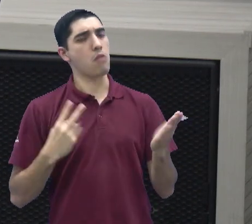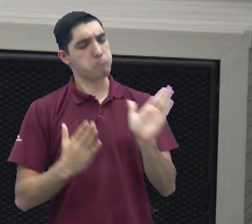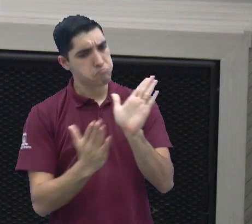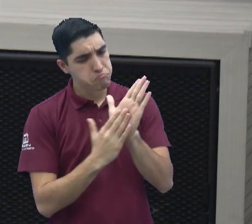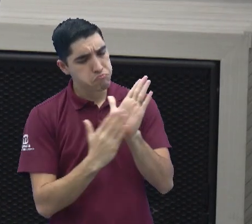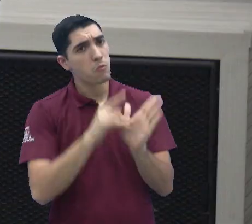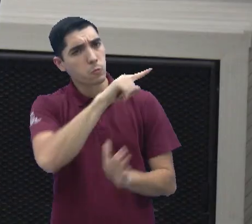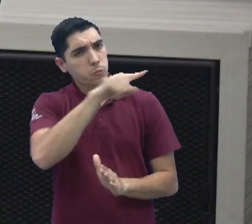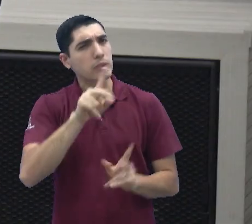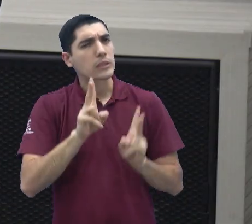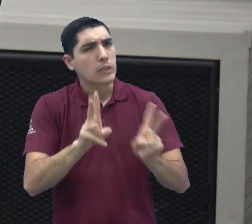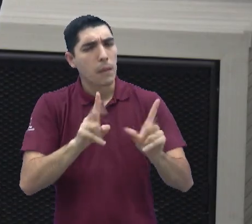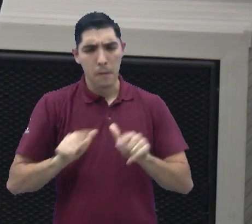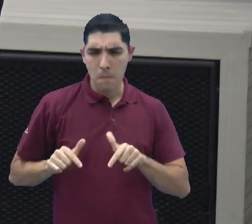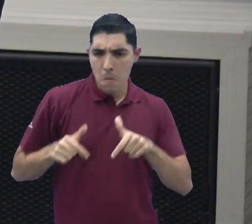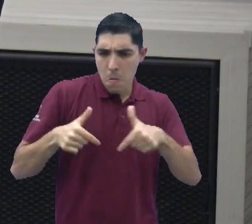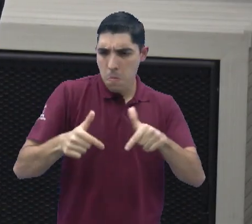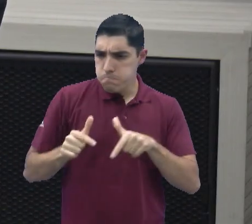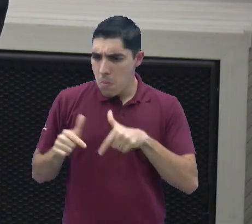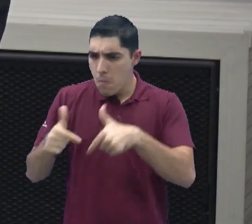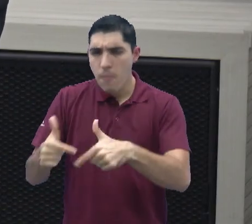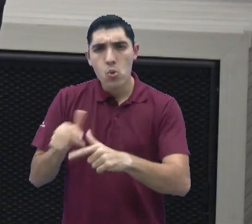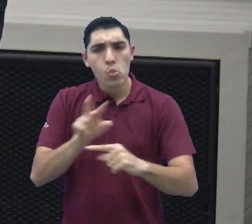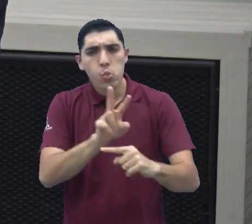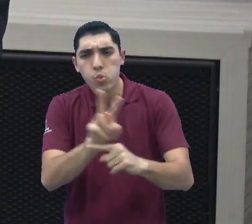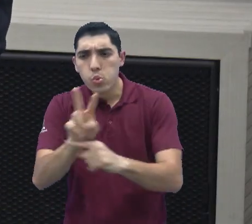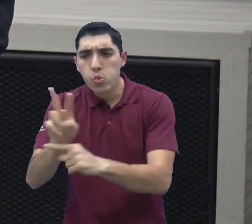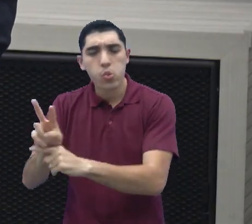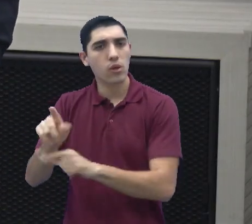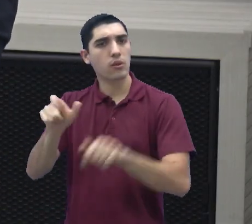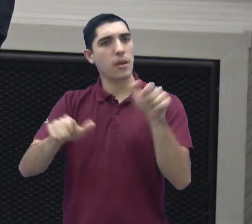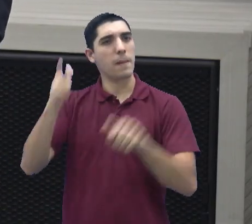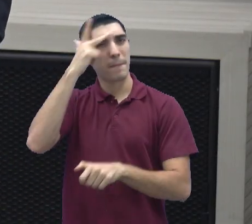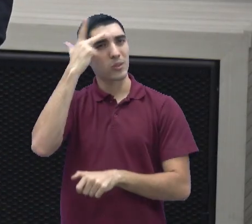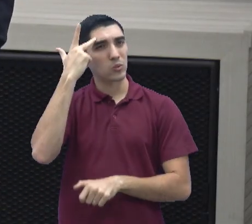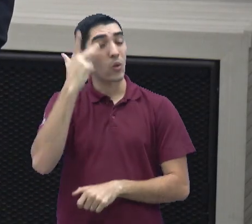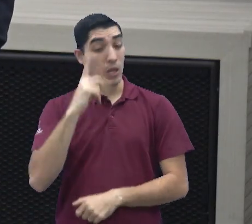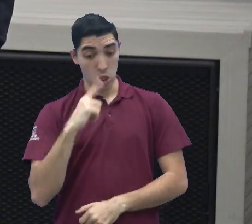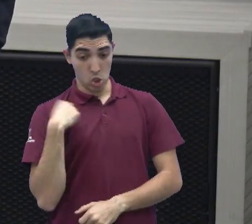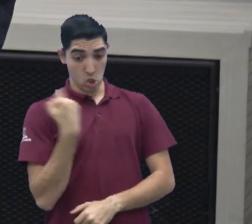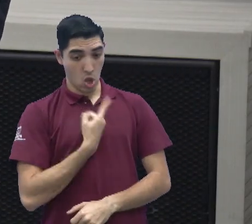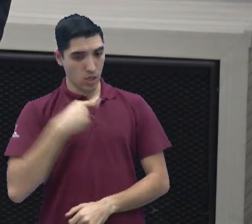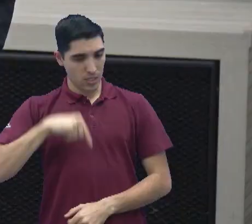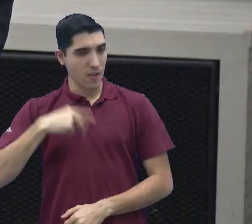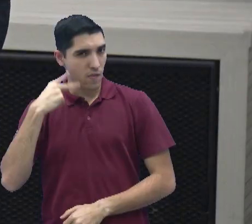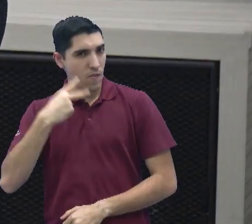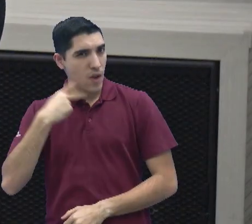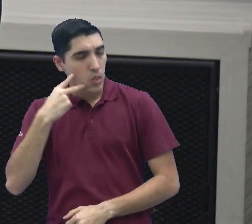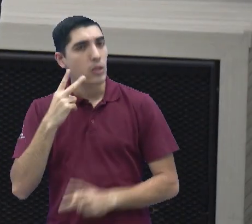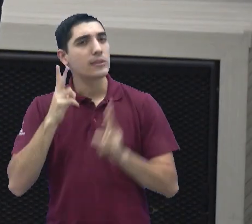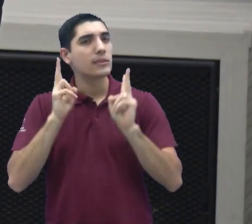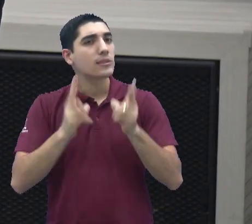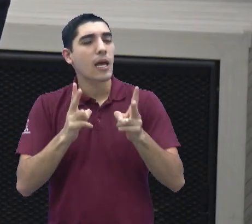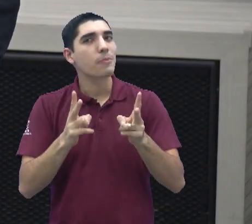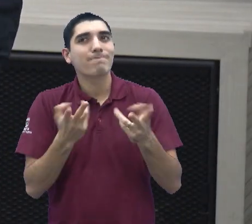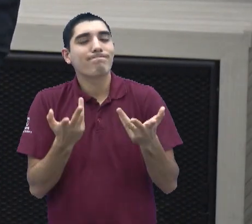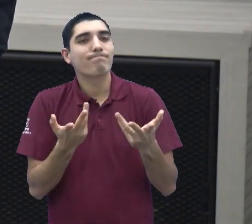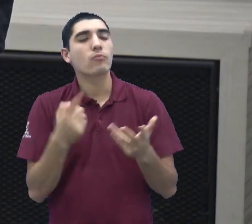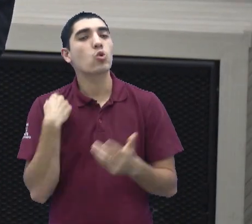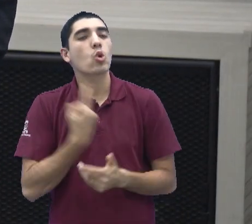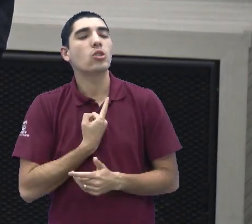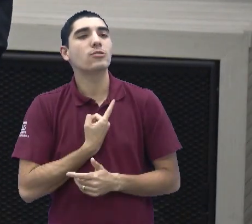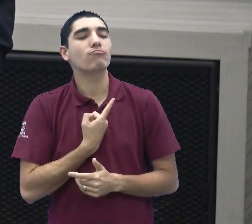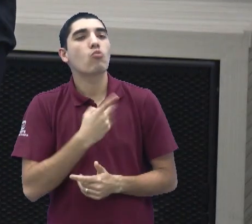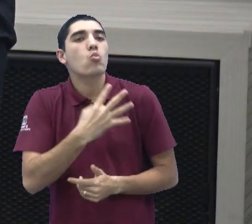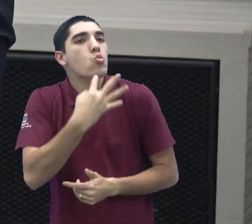das pessoas, atendendo as pessoas, e muitas vezes a gente aqui dentro do plenário, nós estamos fora da realidade de vocês. Então é importante que